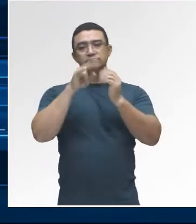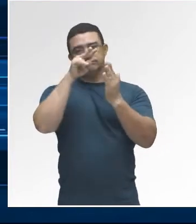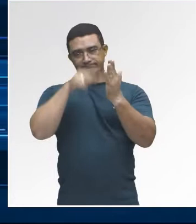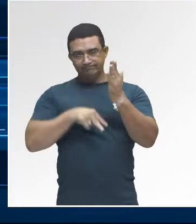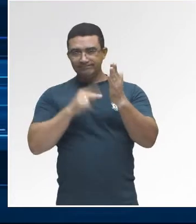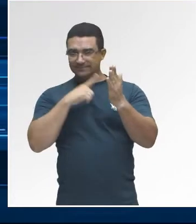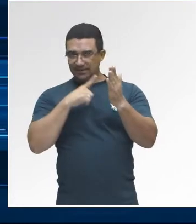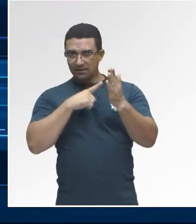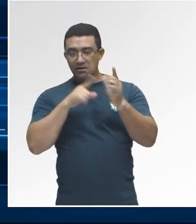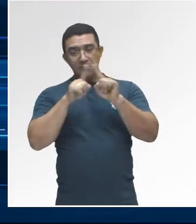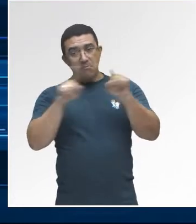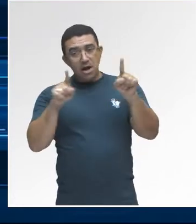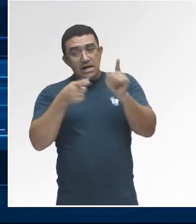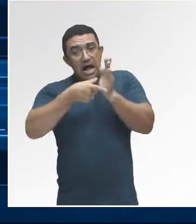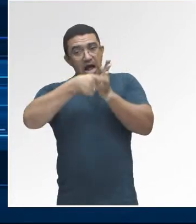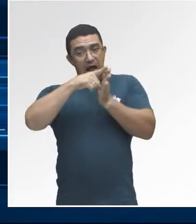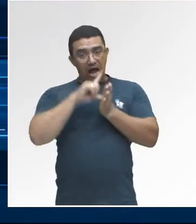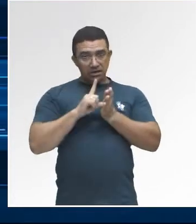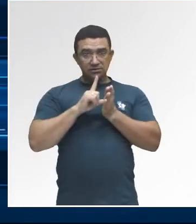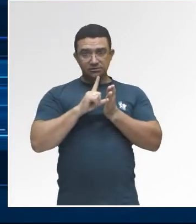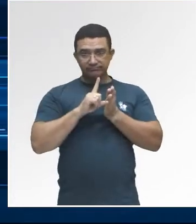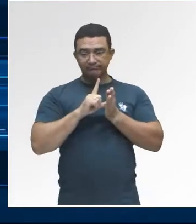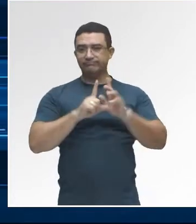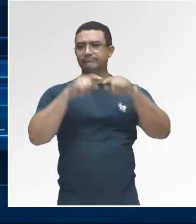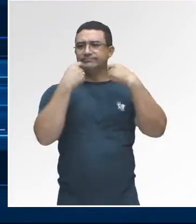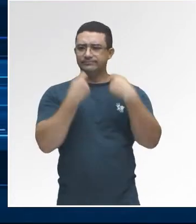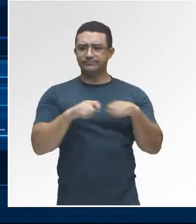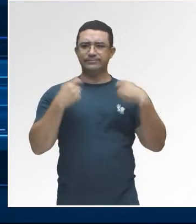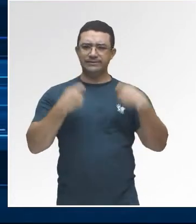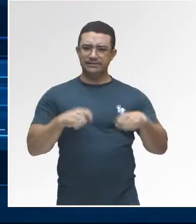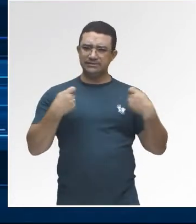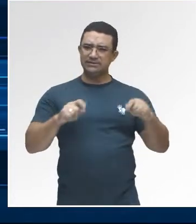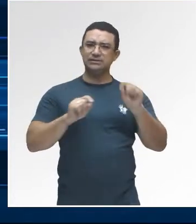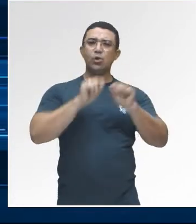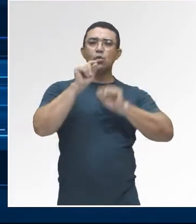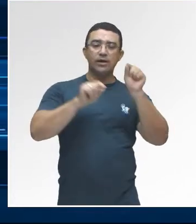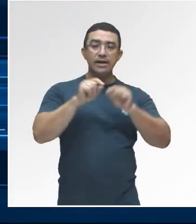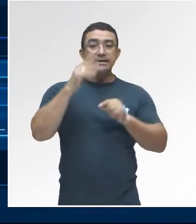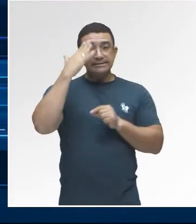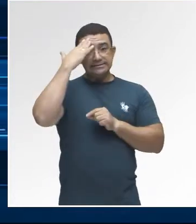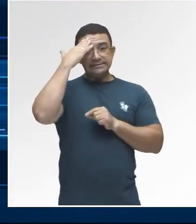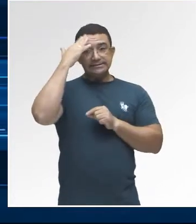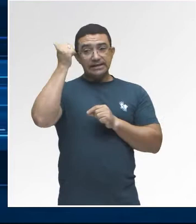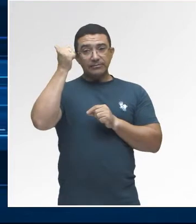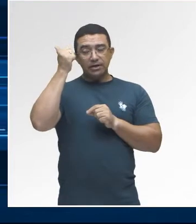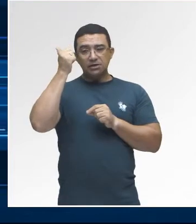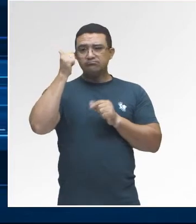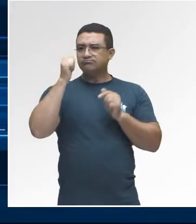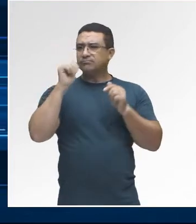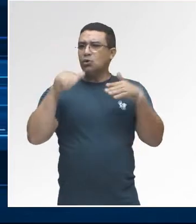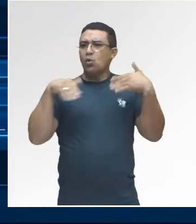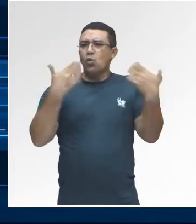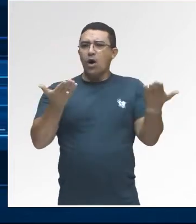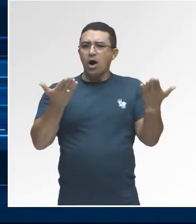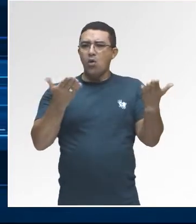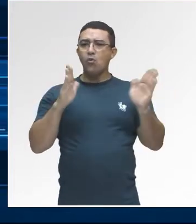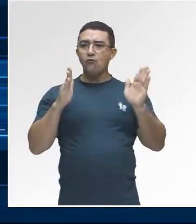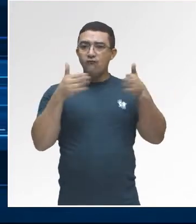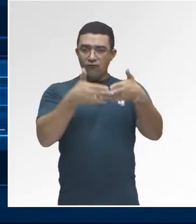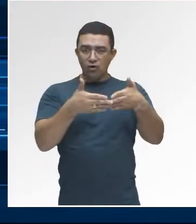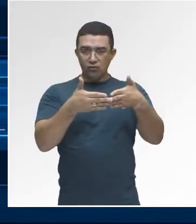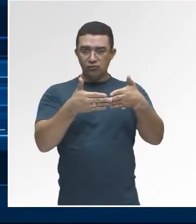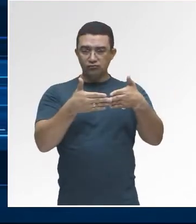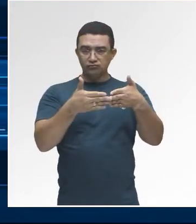é preciso o quê? O que você precisa? Saber qual é a intenção a ler o